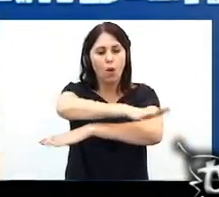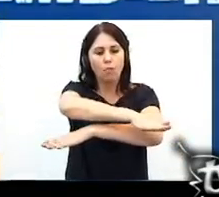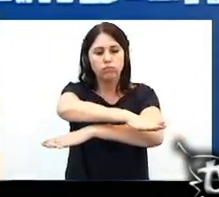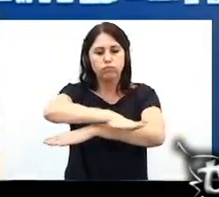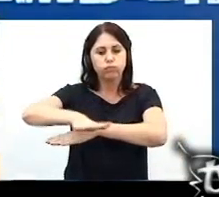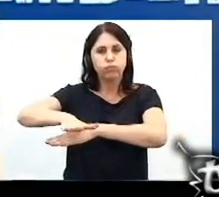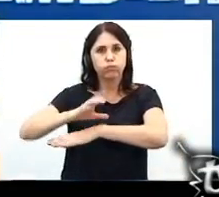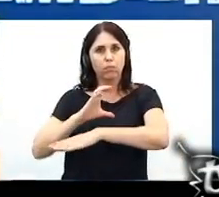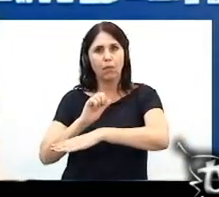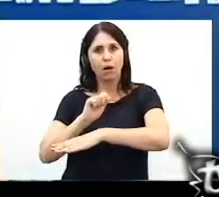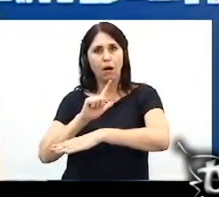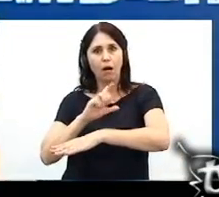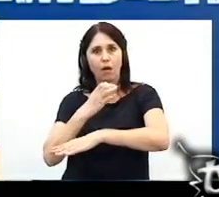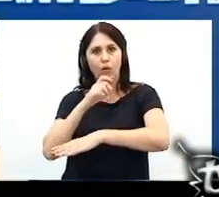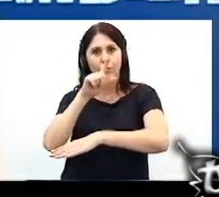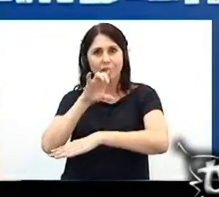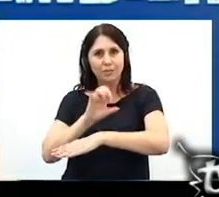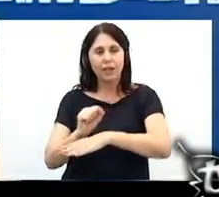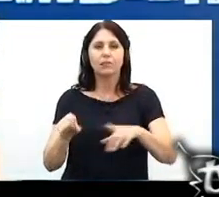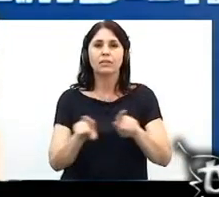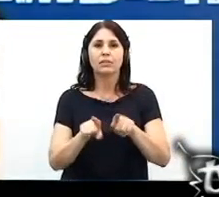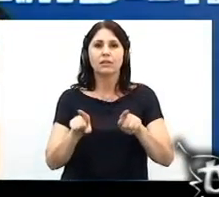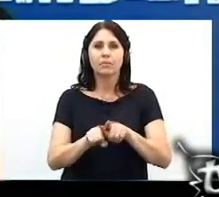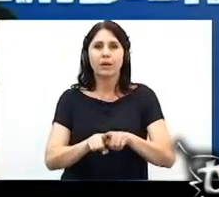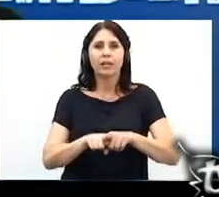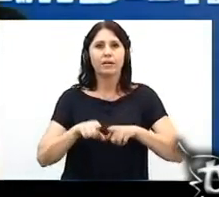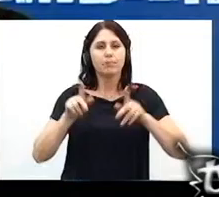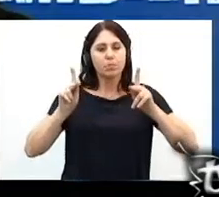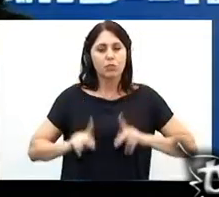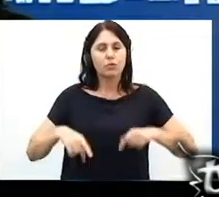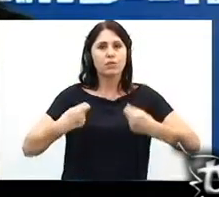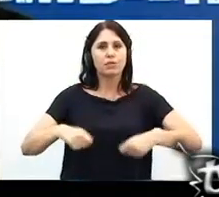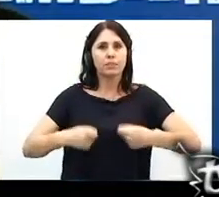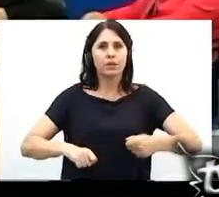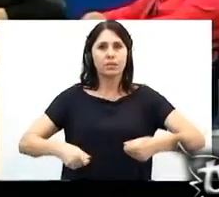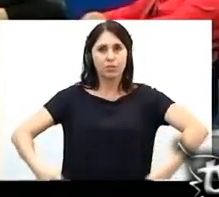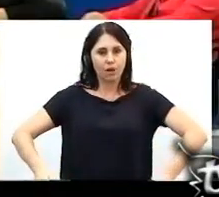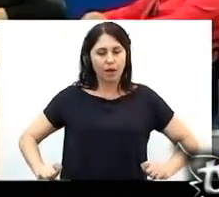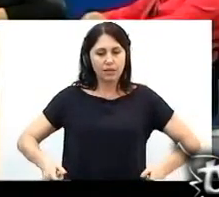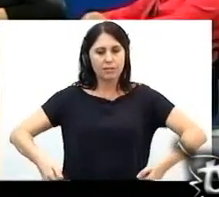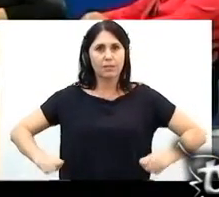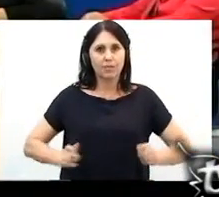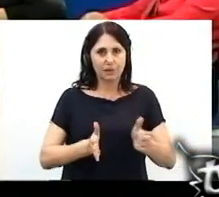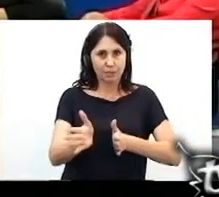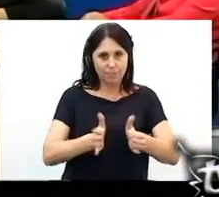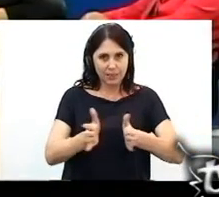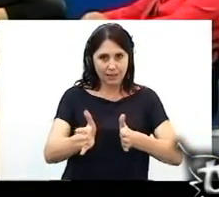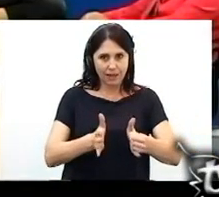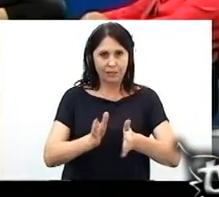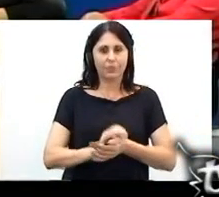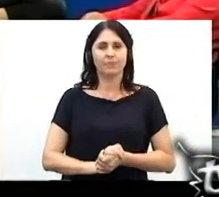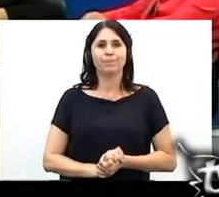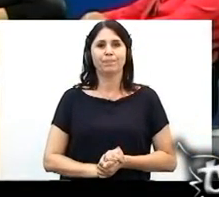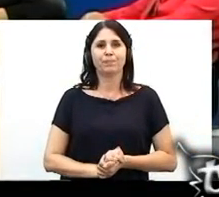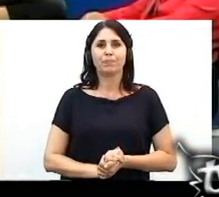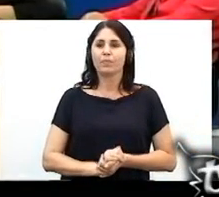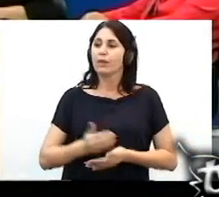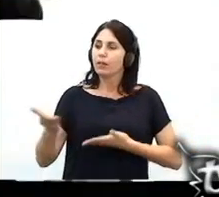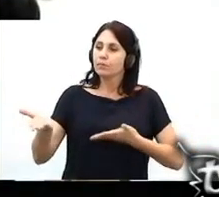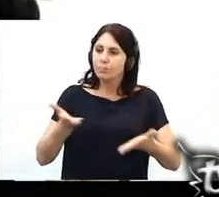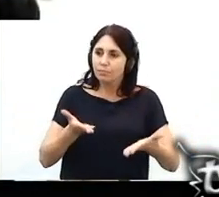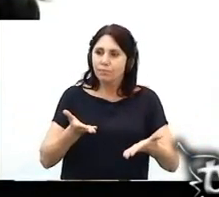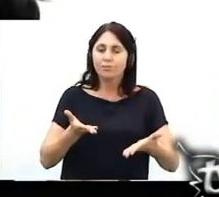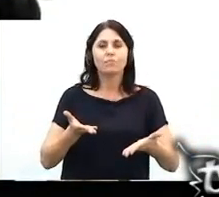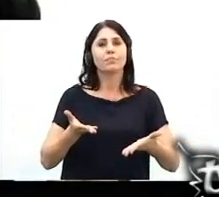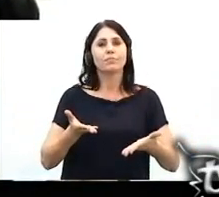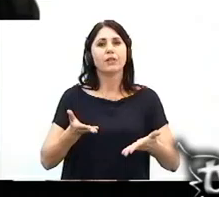da mobilidade urbana sustentável, também as demandas do nosso entorno, das calçadas, dos